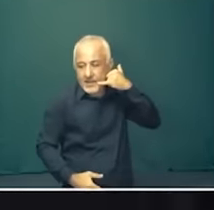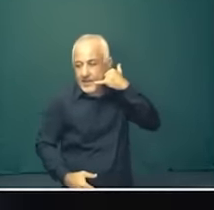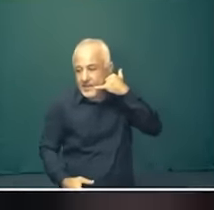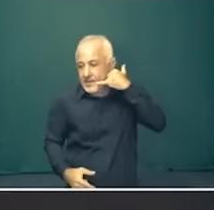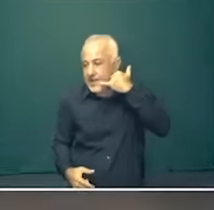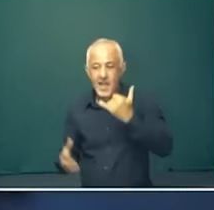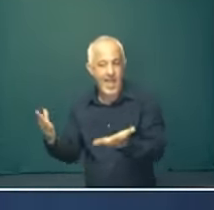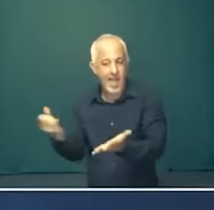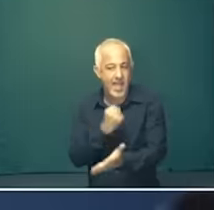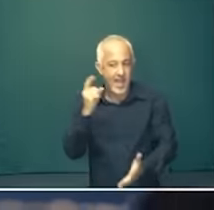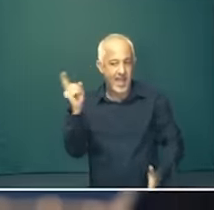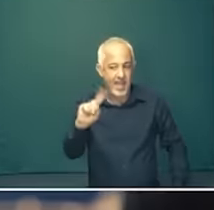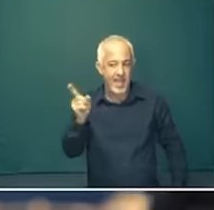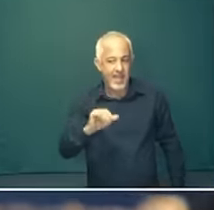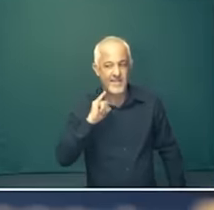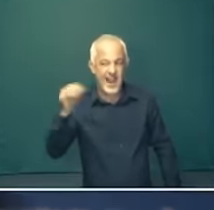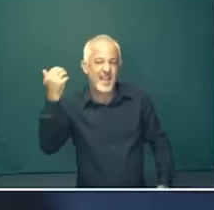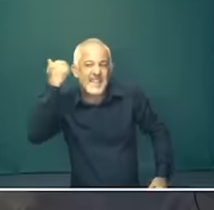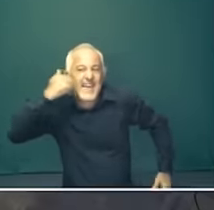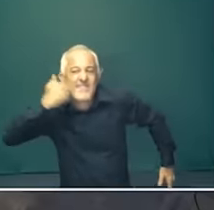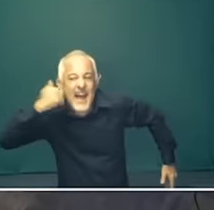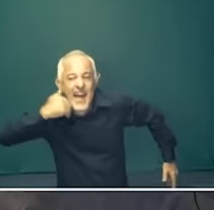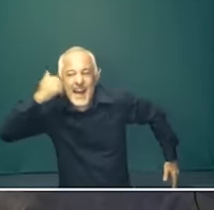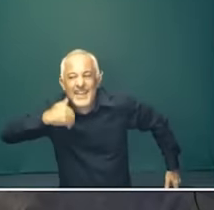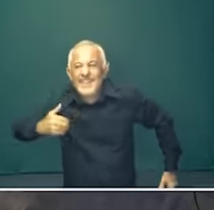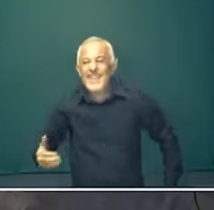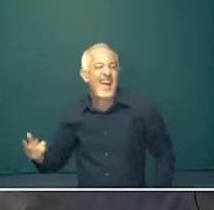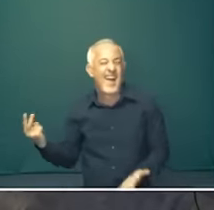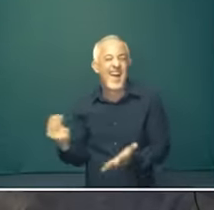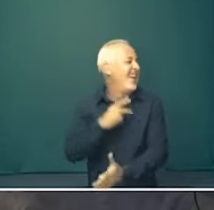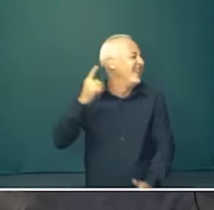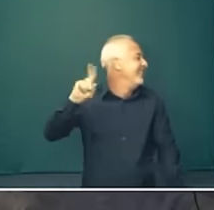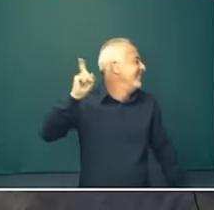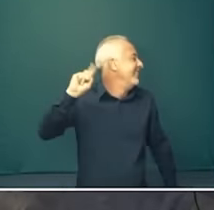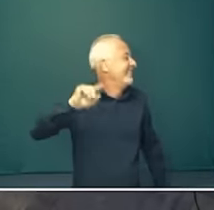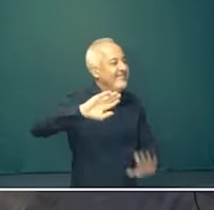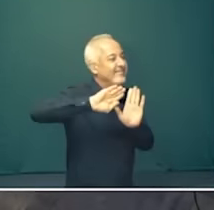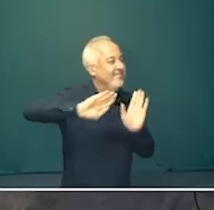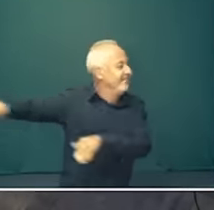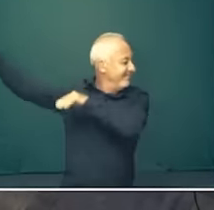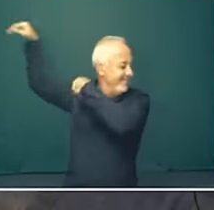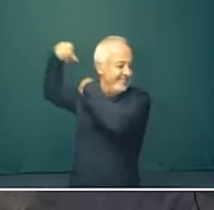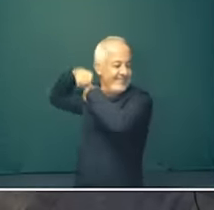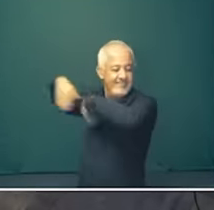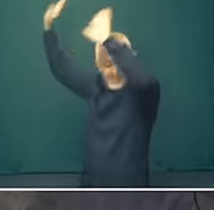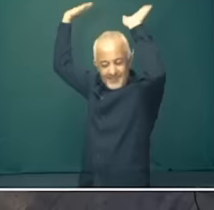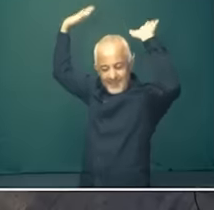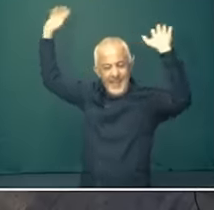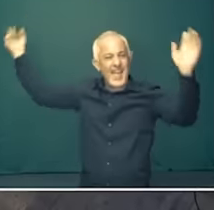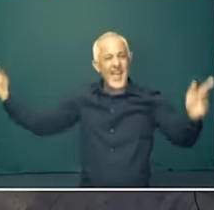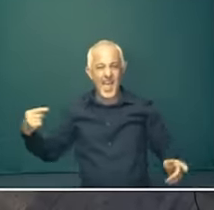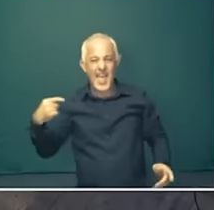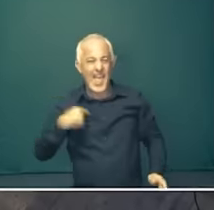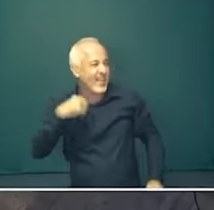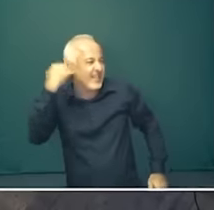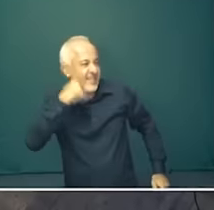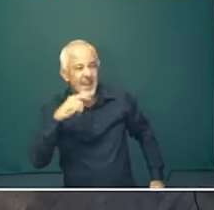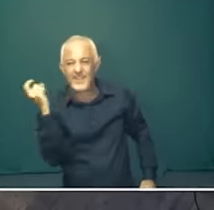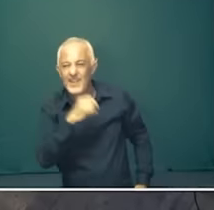não é pra te pegar, é pra te dizer: assim não vai rolar. Será que eu que sou